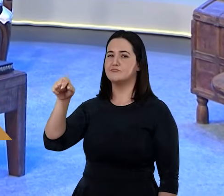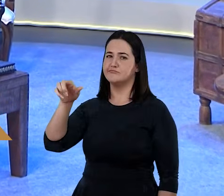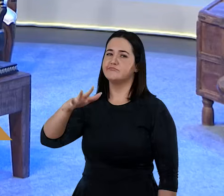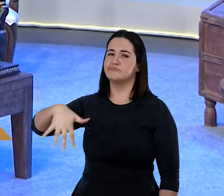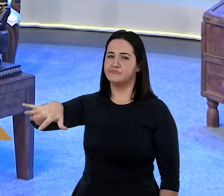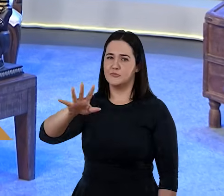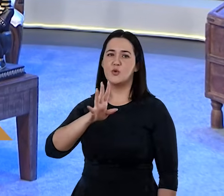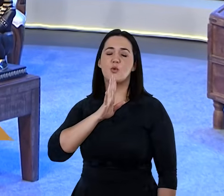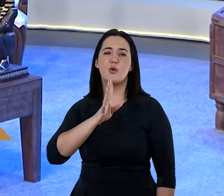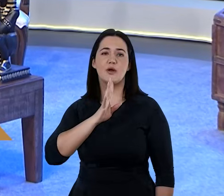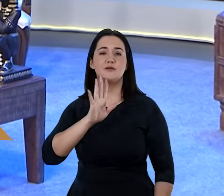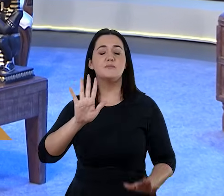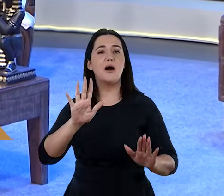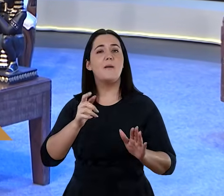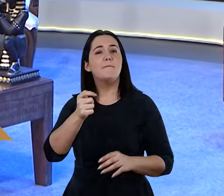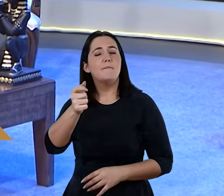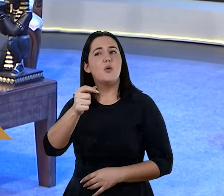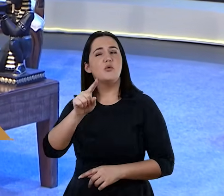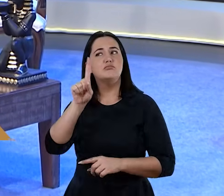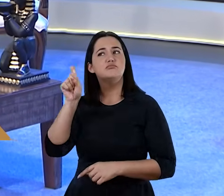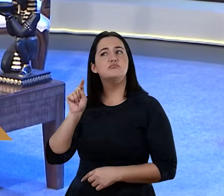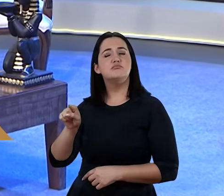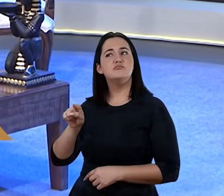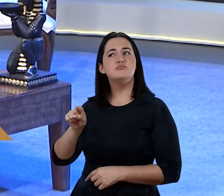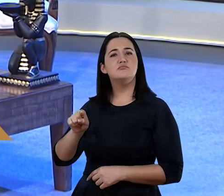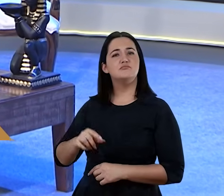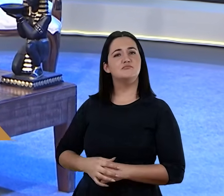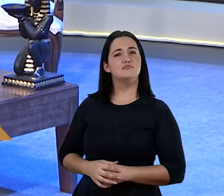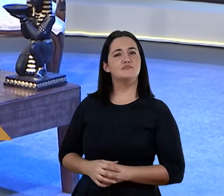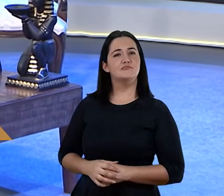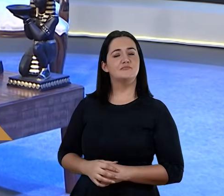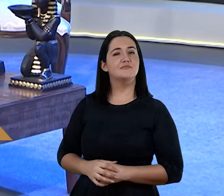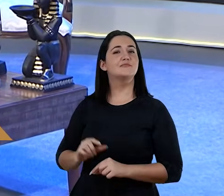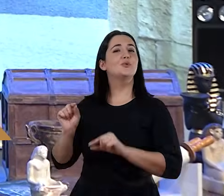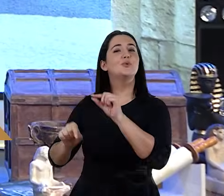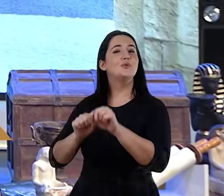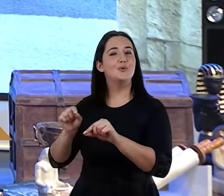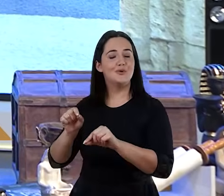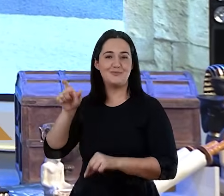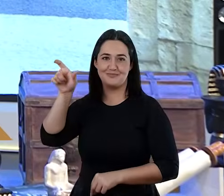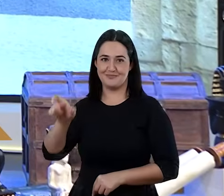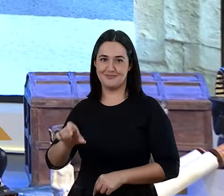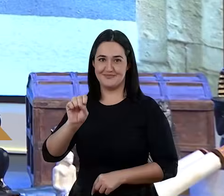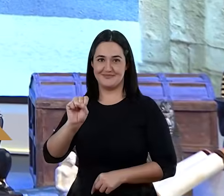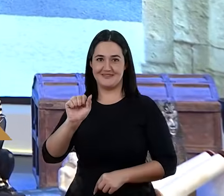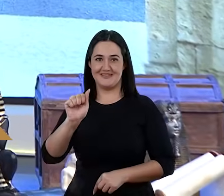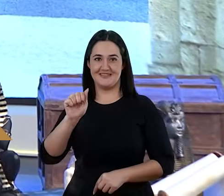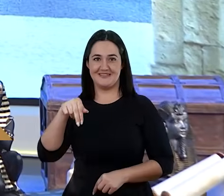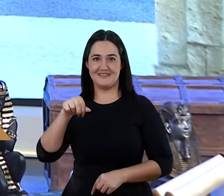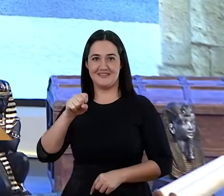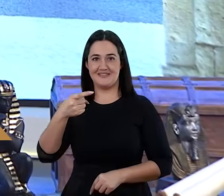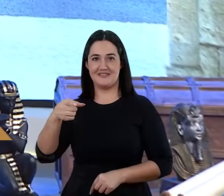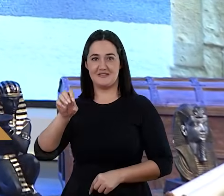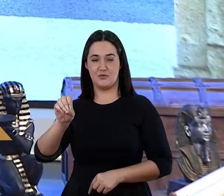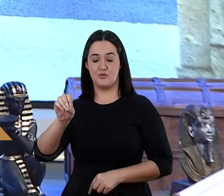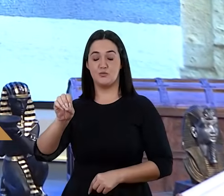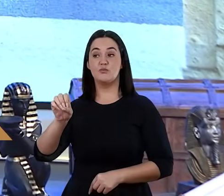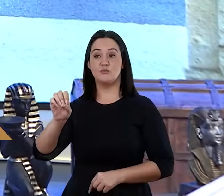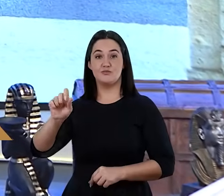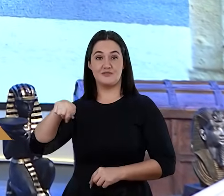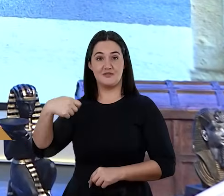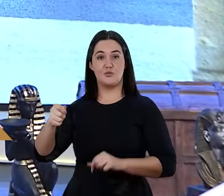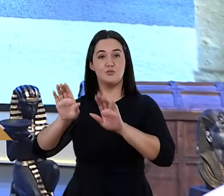comentados, mas que pouca gente parou para fazer uma pergunta a seu respeito. Eu estou me referindo a Sansão, o homem mais